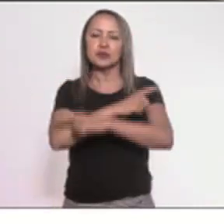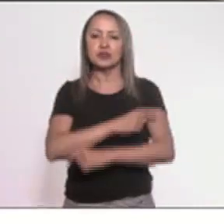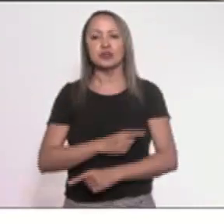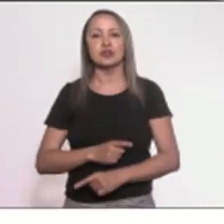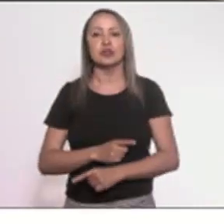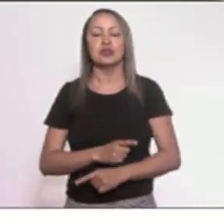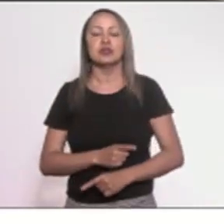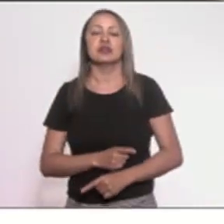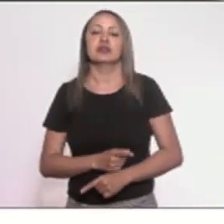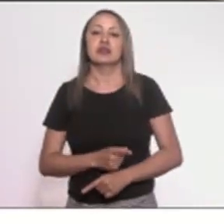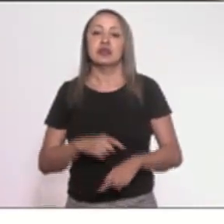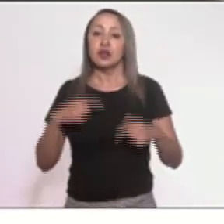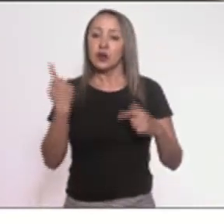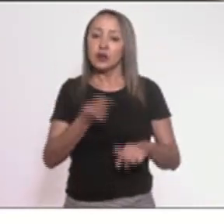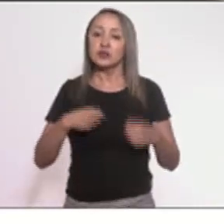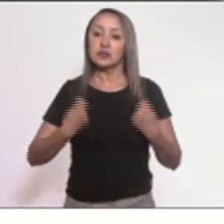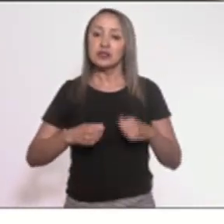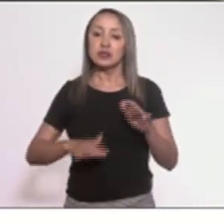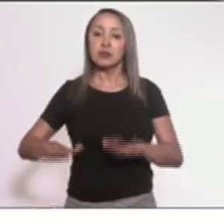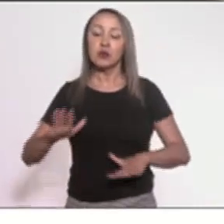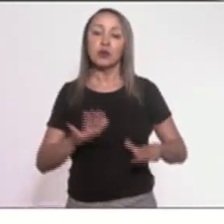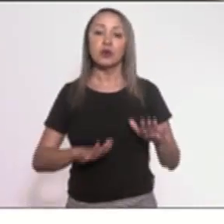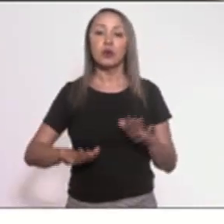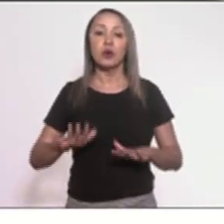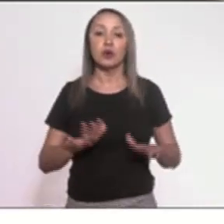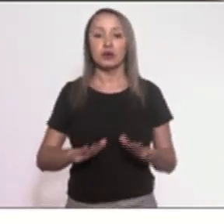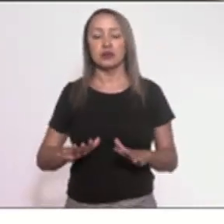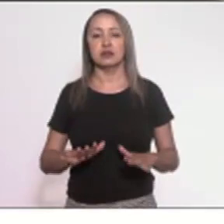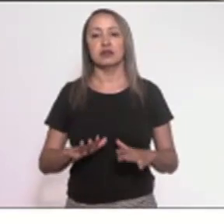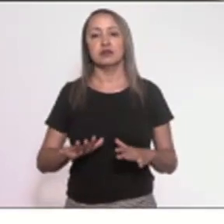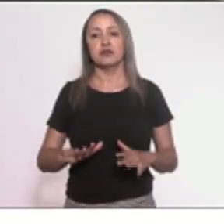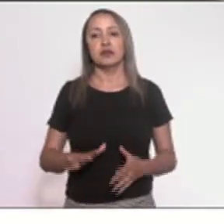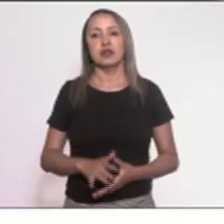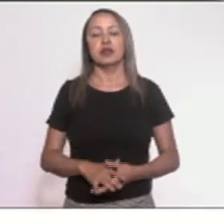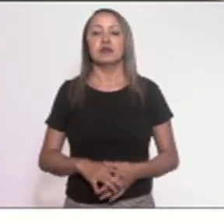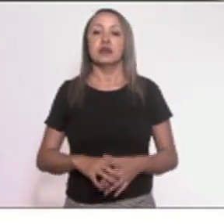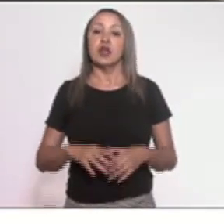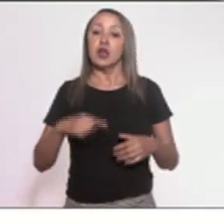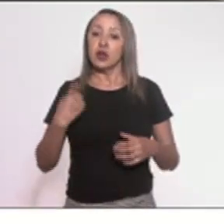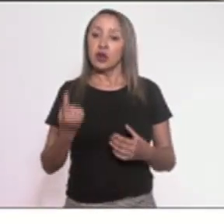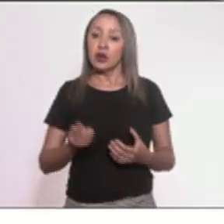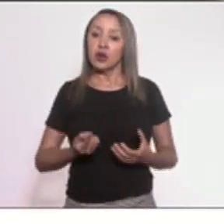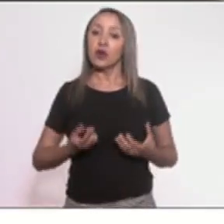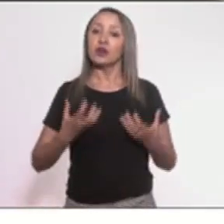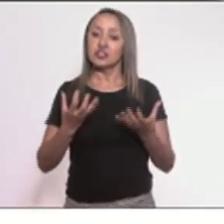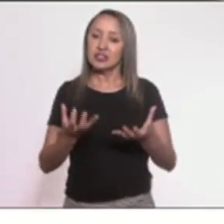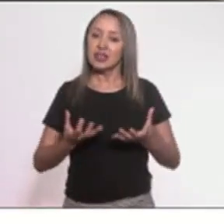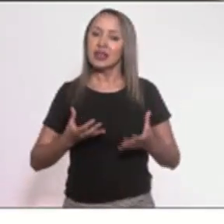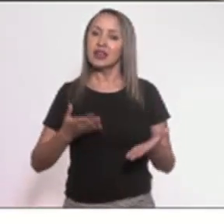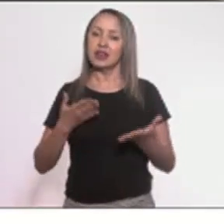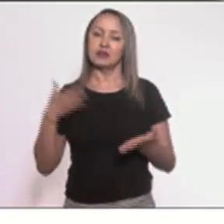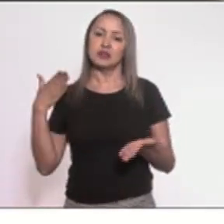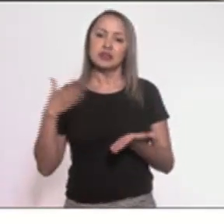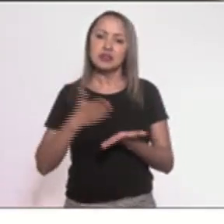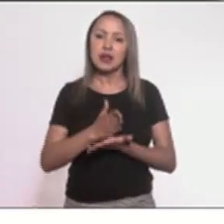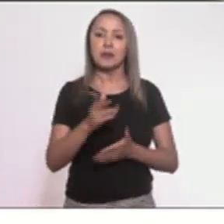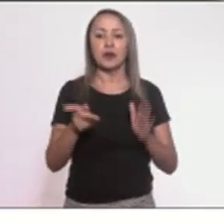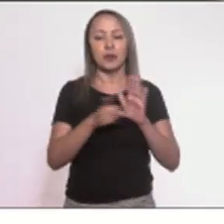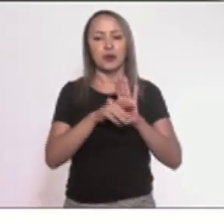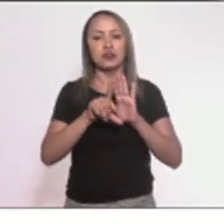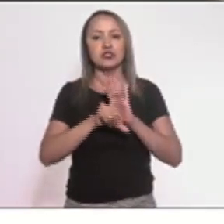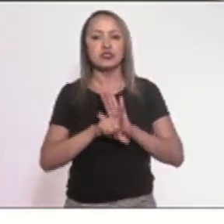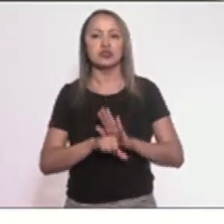da população quanto dos próprios policiais, e é por isso que a gente faz aqui, porque a gente tem coerência. A nossa oposição